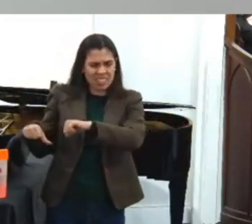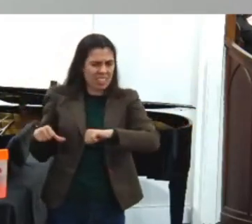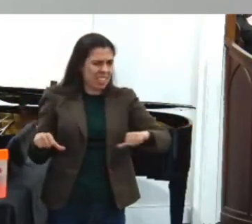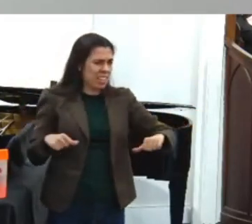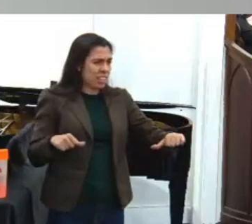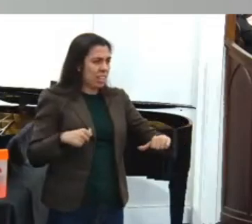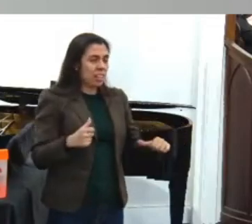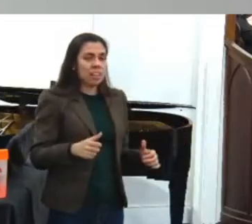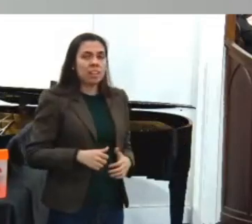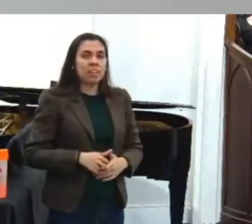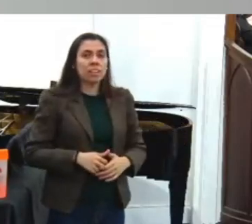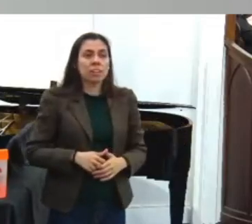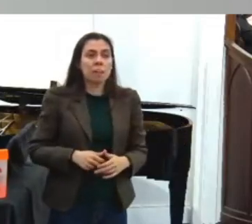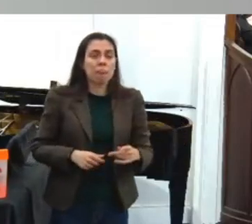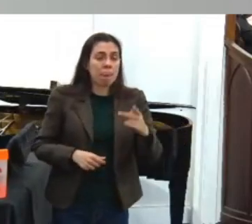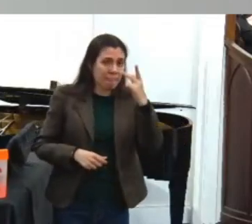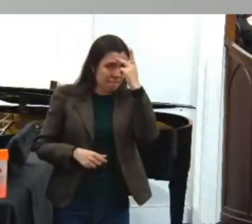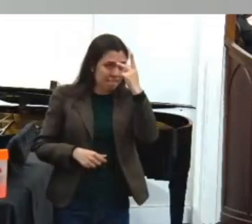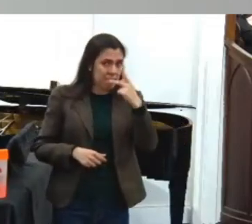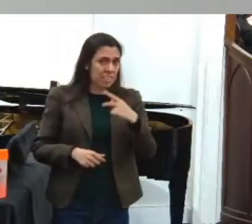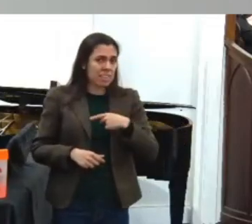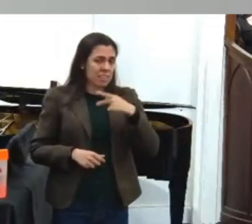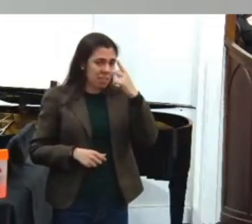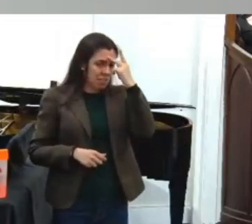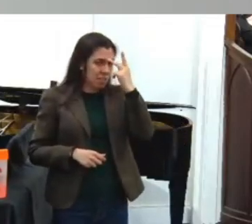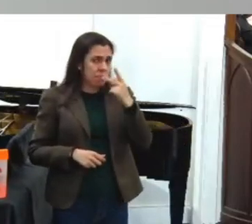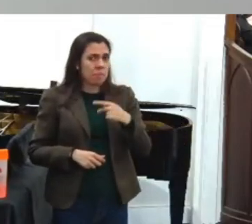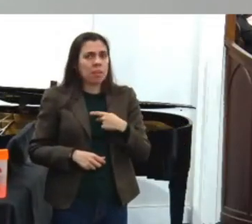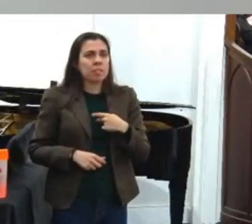autônoma, autossuficiente a toda hora.